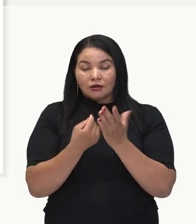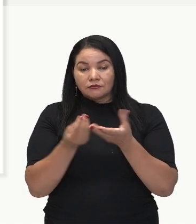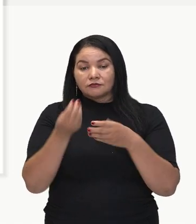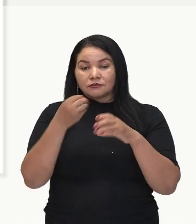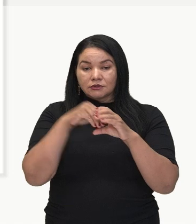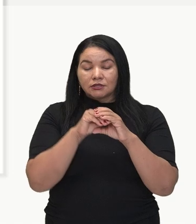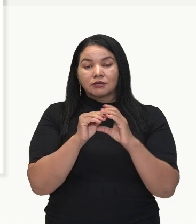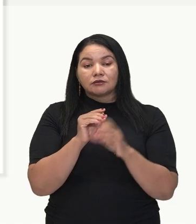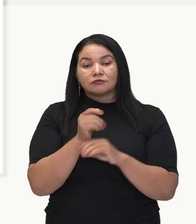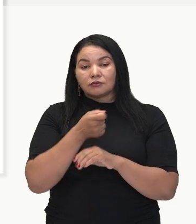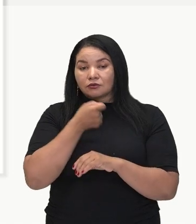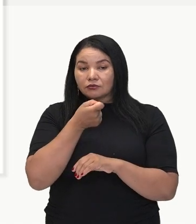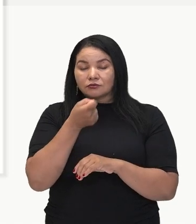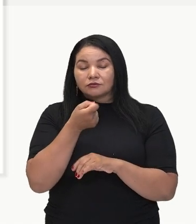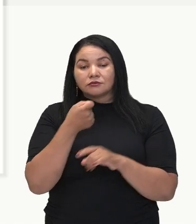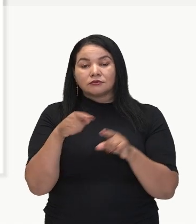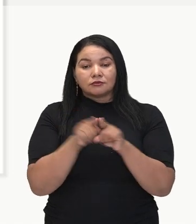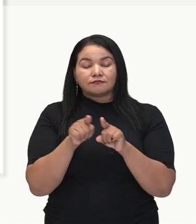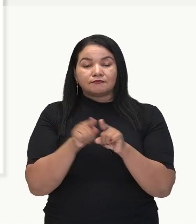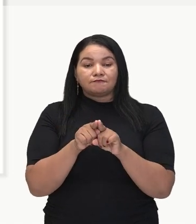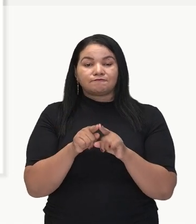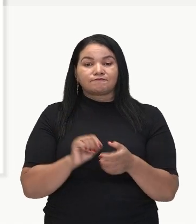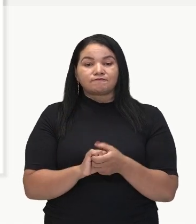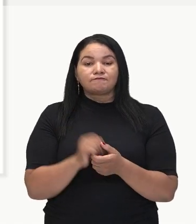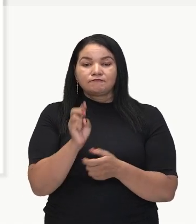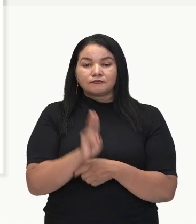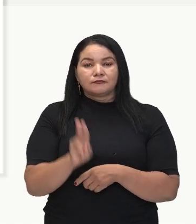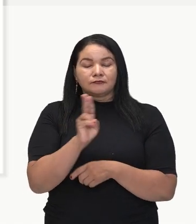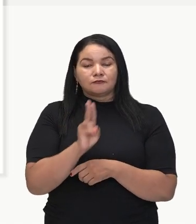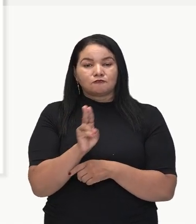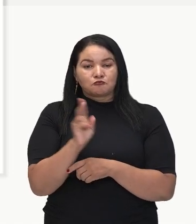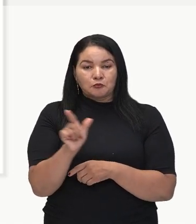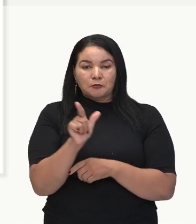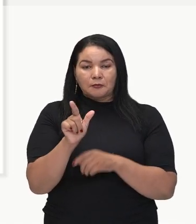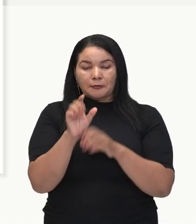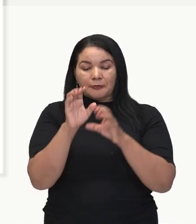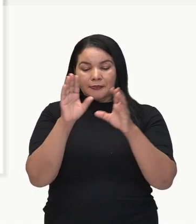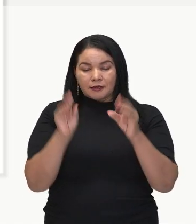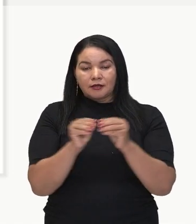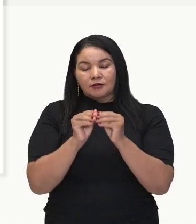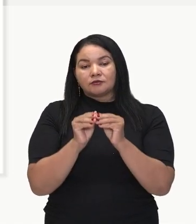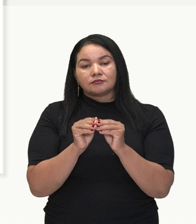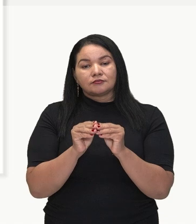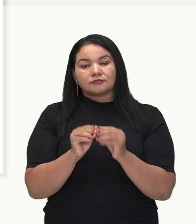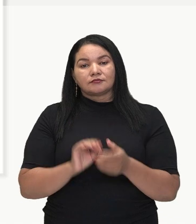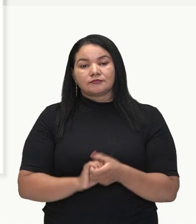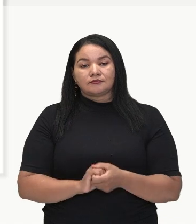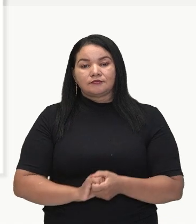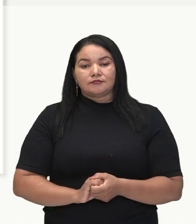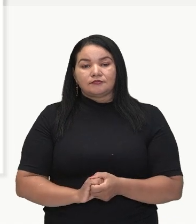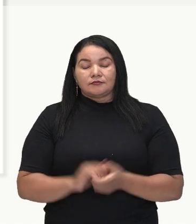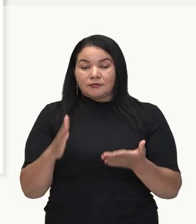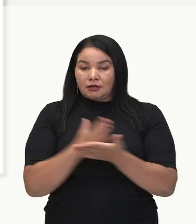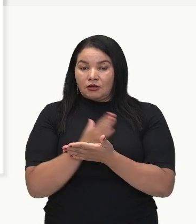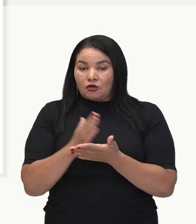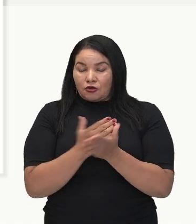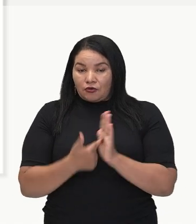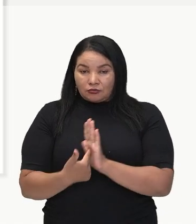espaço de chamada. Eles vão utilizar muito essas abreviações vocabulares. No caso aí temos alguns